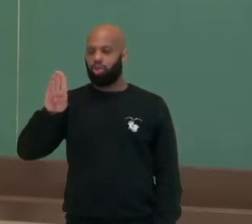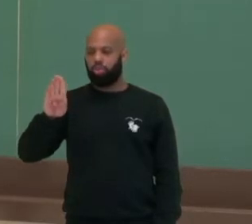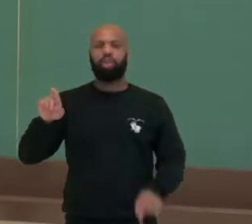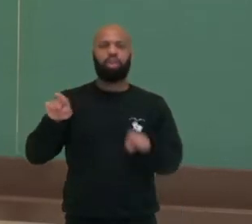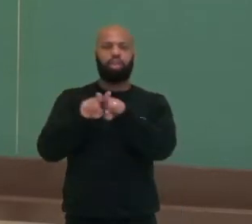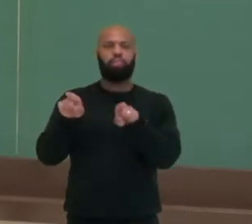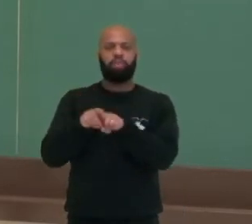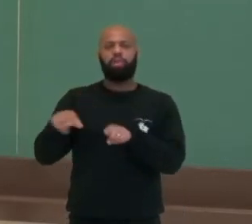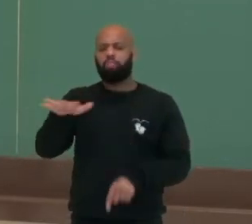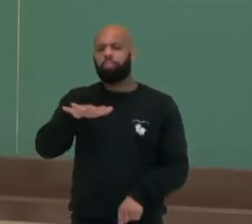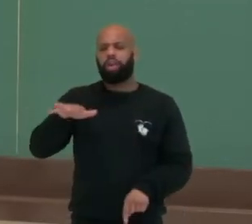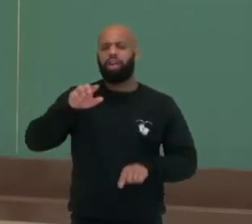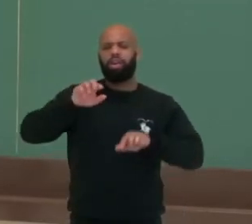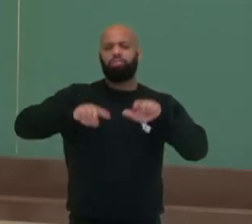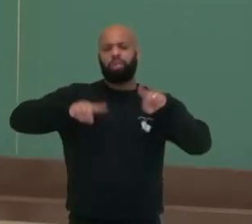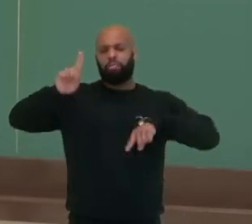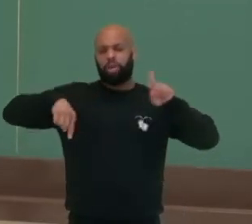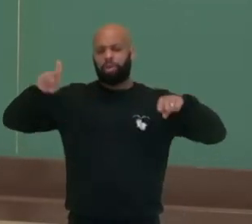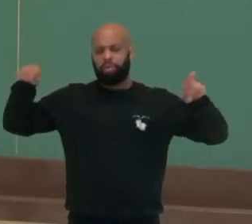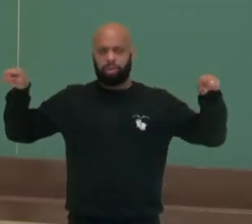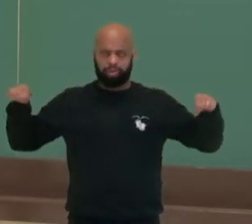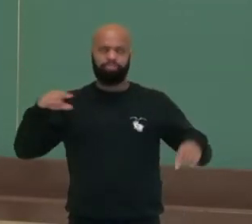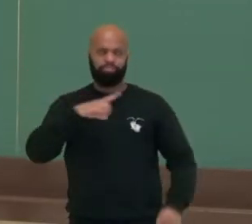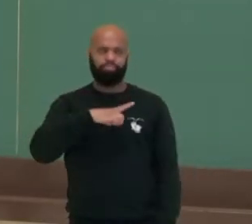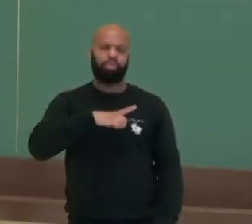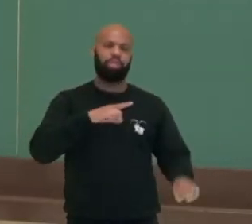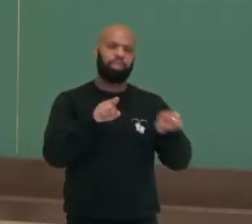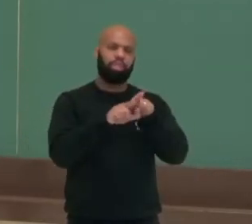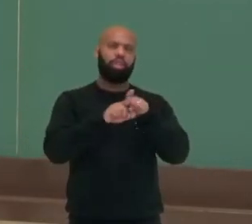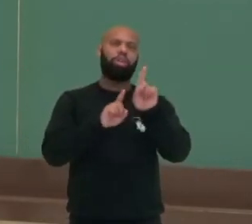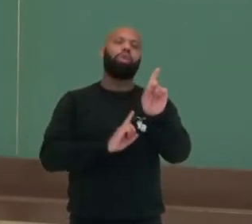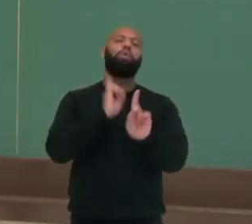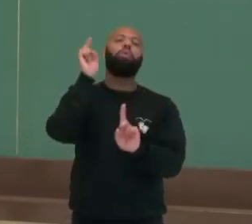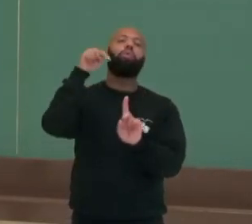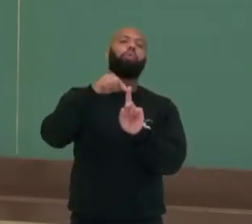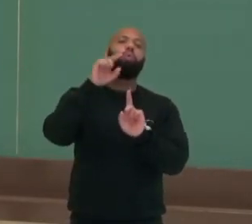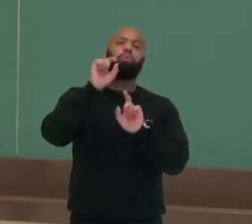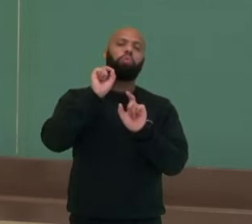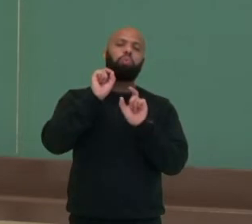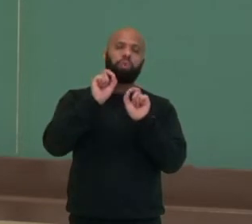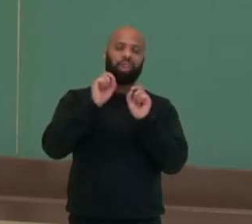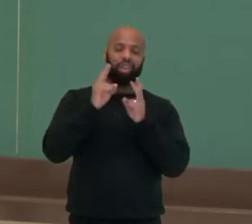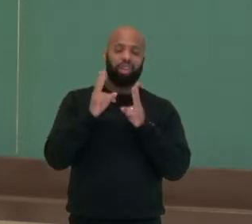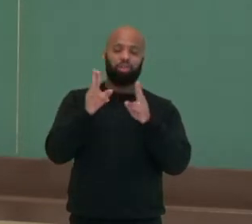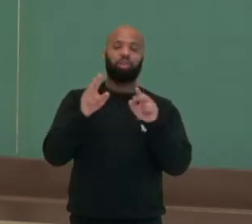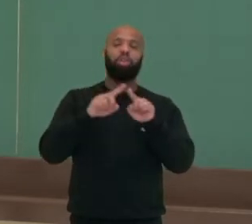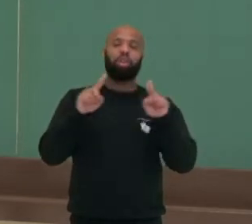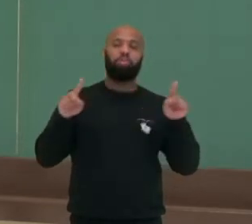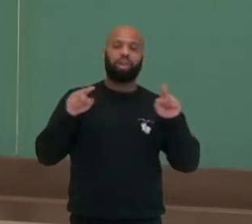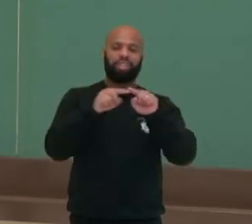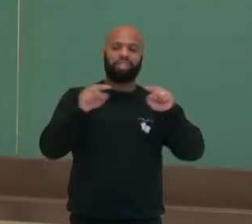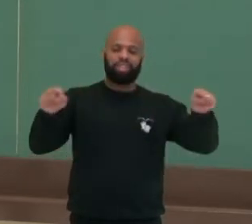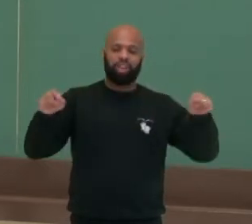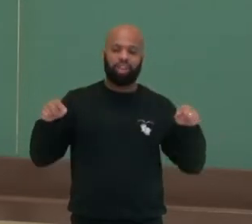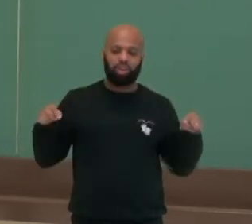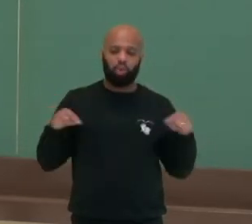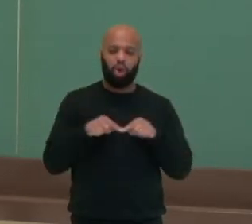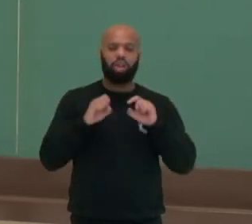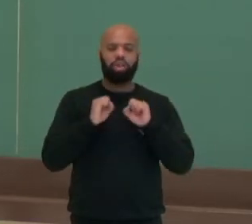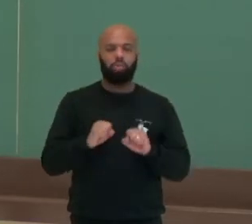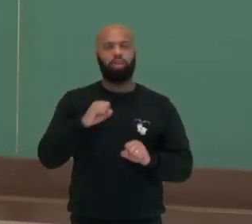ser bem variável entre um clube e o outro, tá? A ideia, o objetivo é o mesmo, mas a quadra pode sofrer